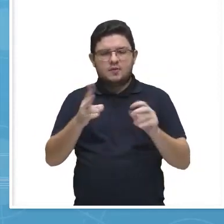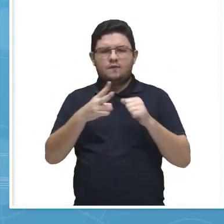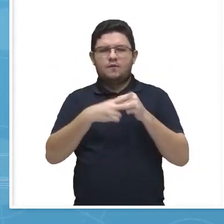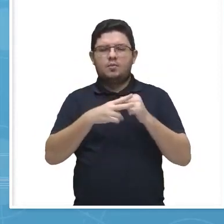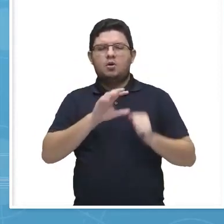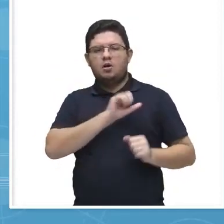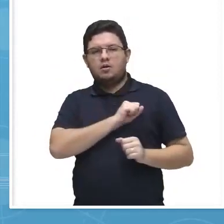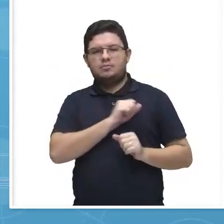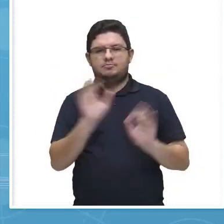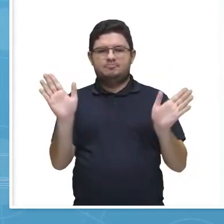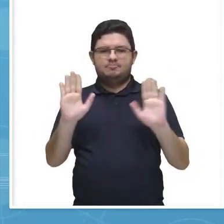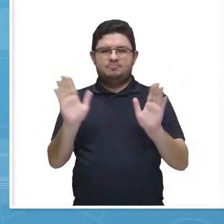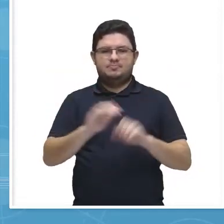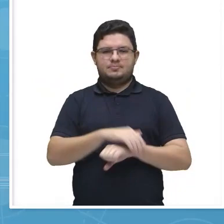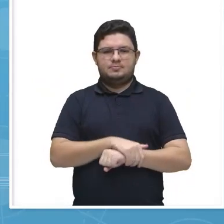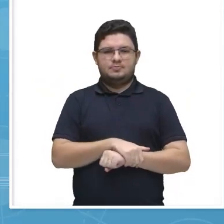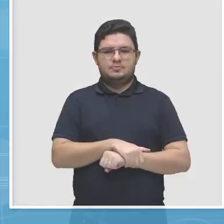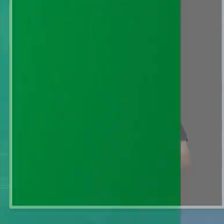amo!